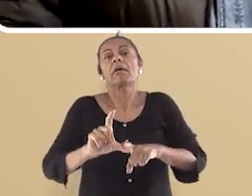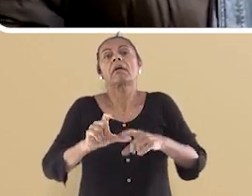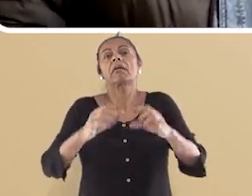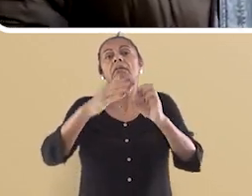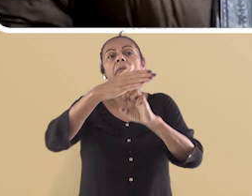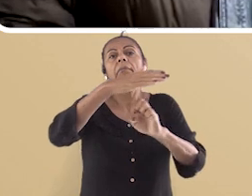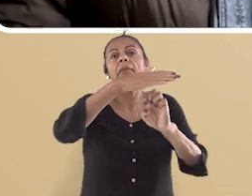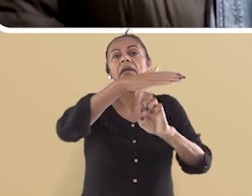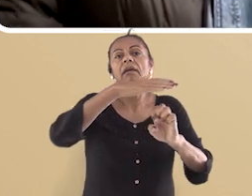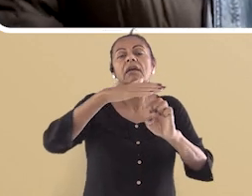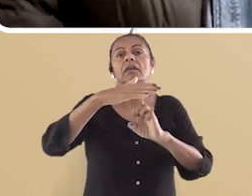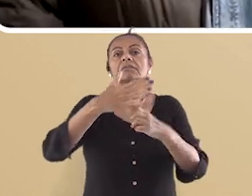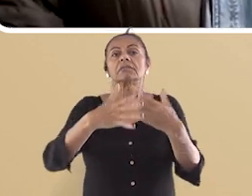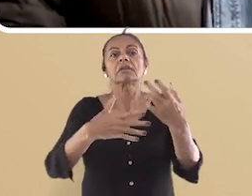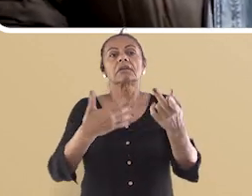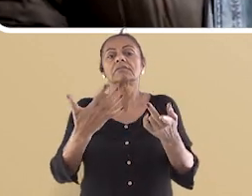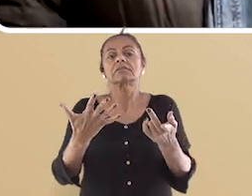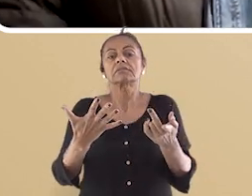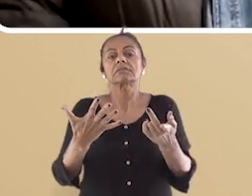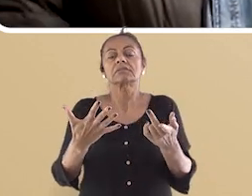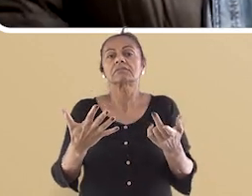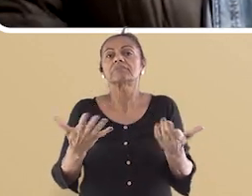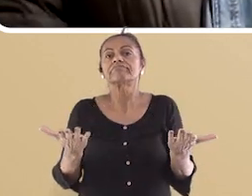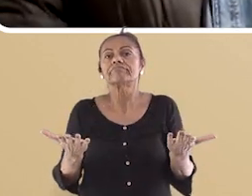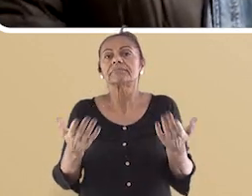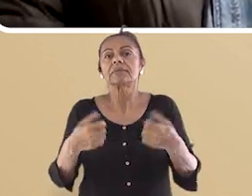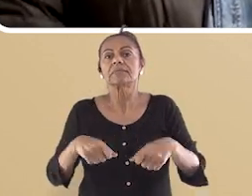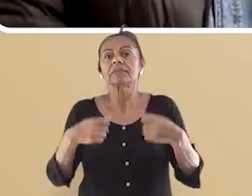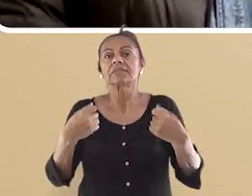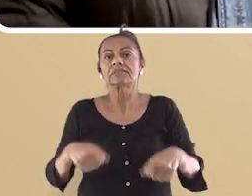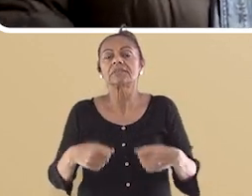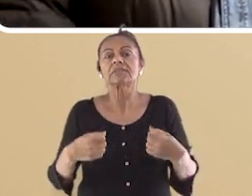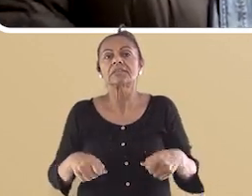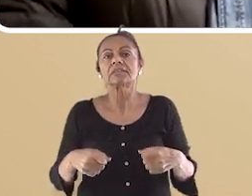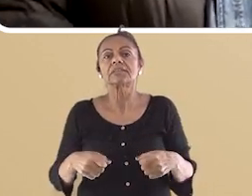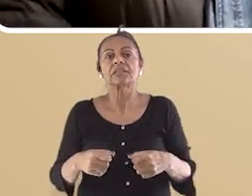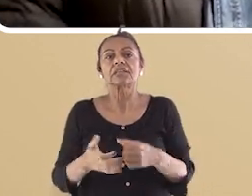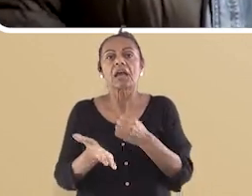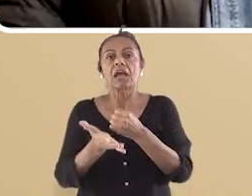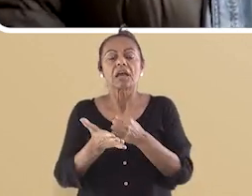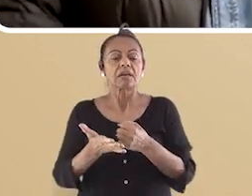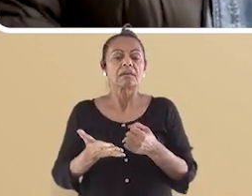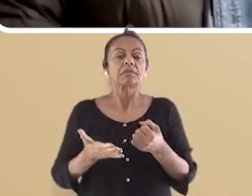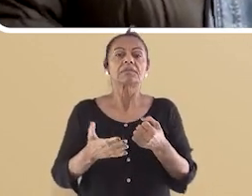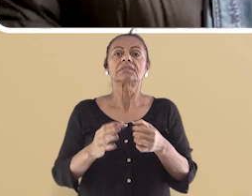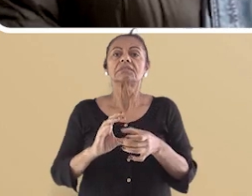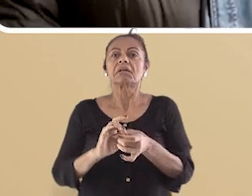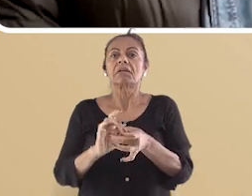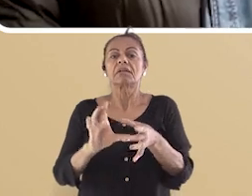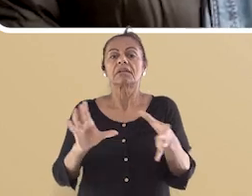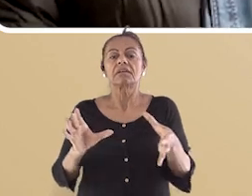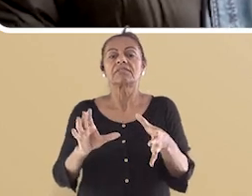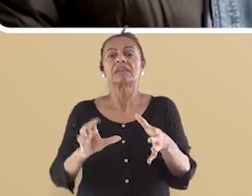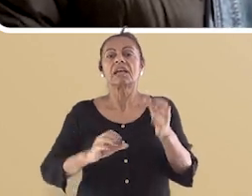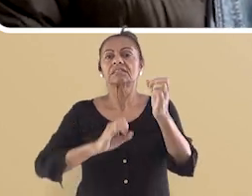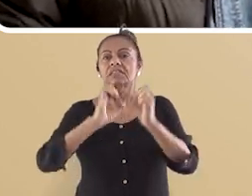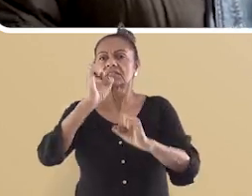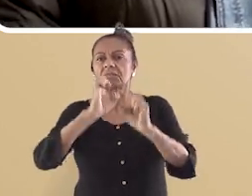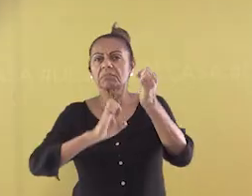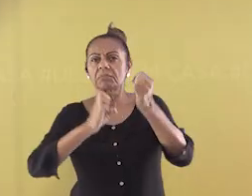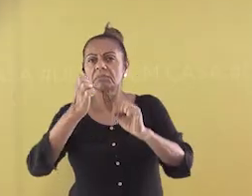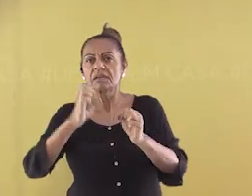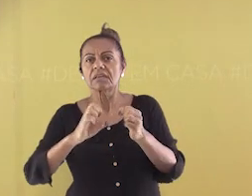milho transgênico no Brasil, nós temos que ter autorização das empresas que são donas das sementes, o que nos coloca à mercê dos interesses dessas